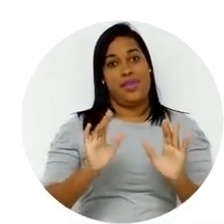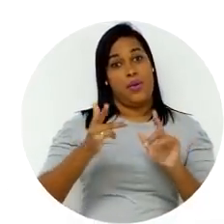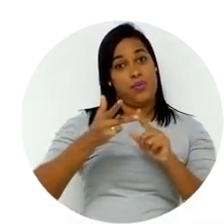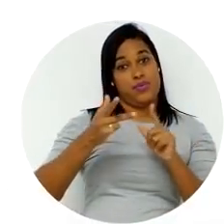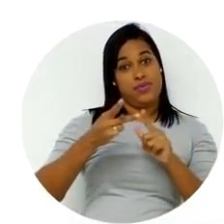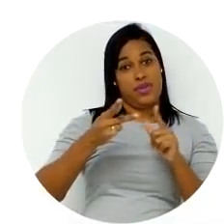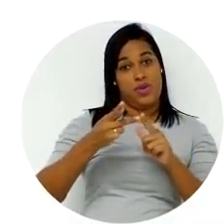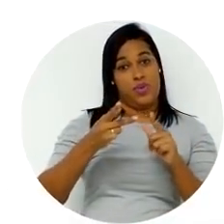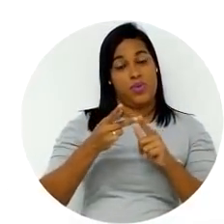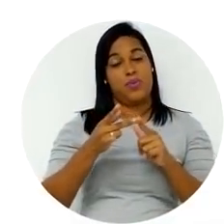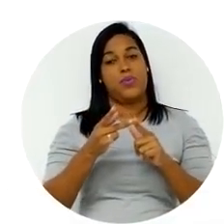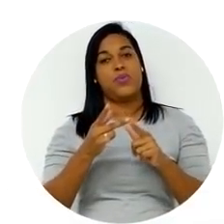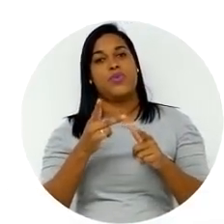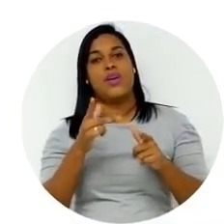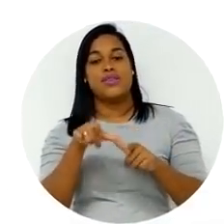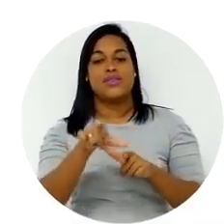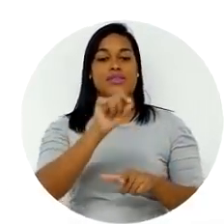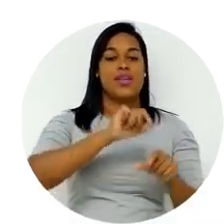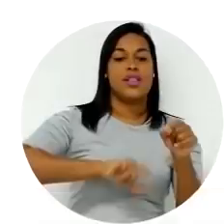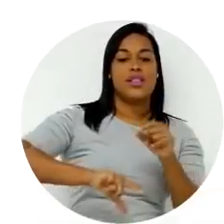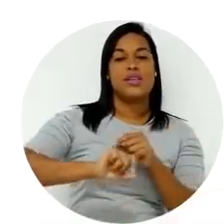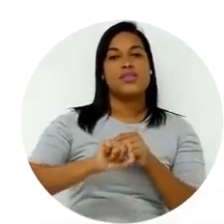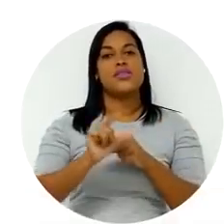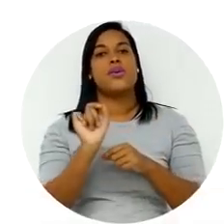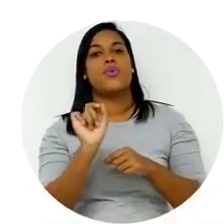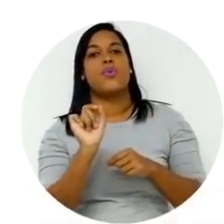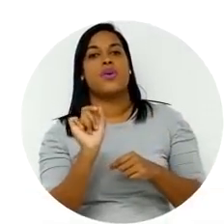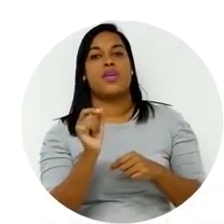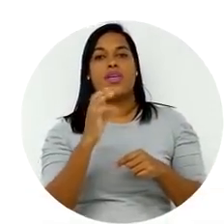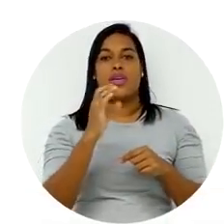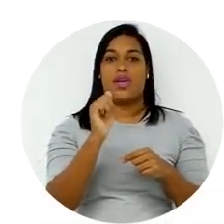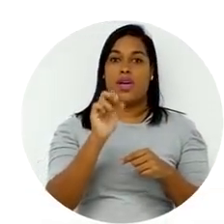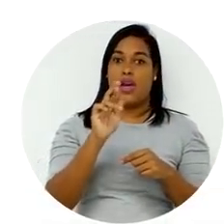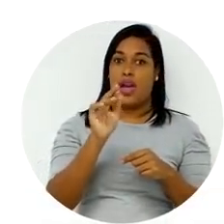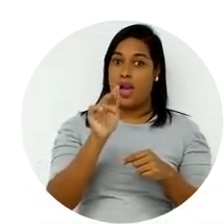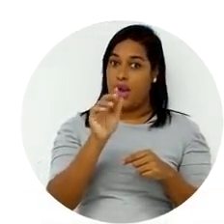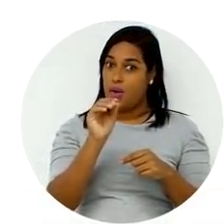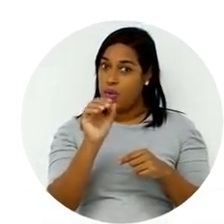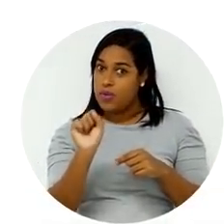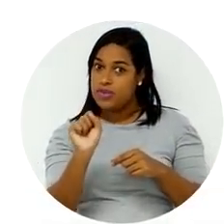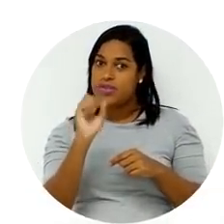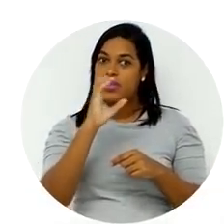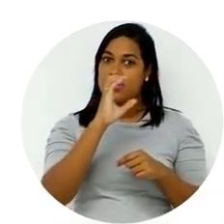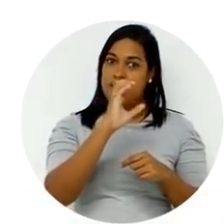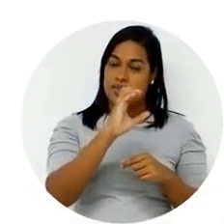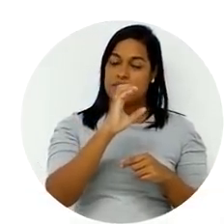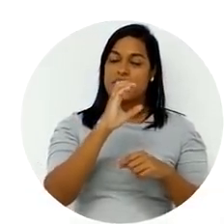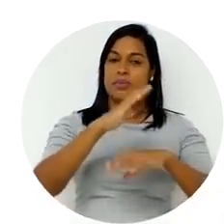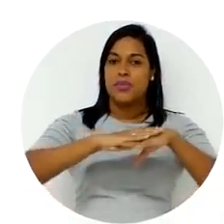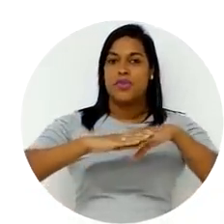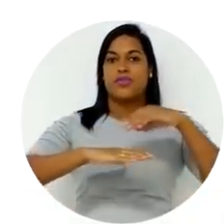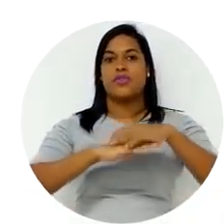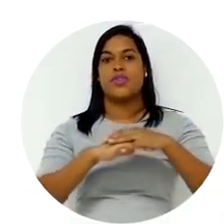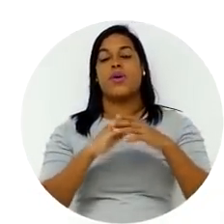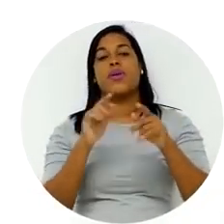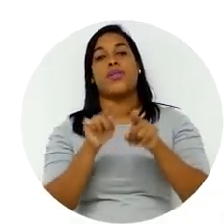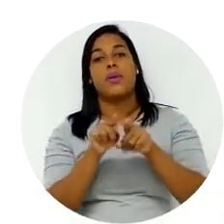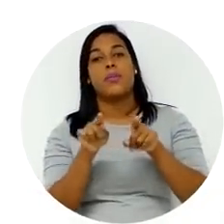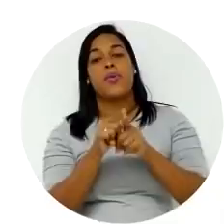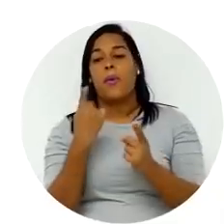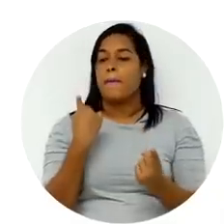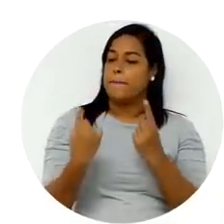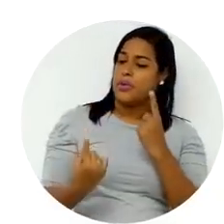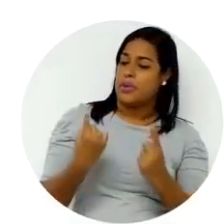O segundo conteúdo, a seleção baseada em cargos e um comparativo com a seleção baseada em